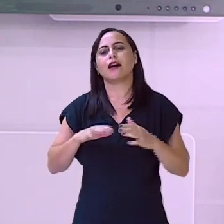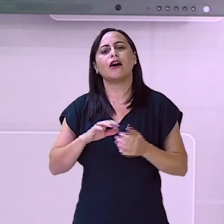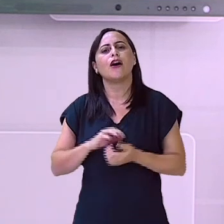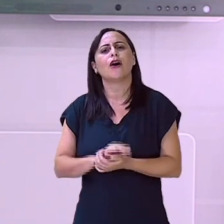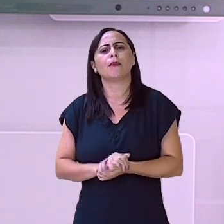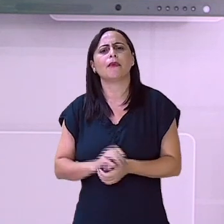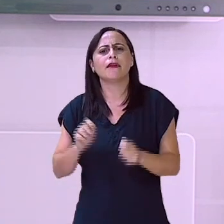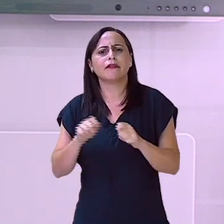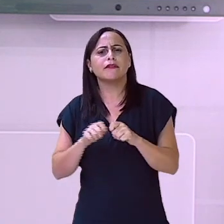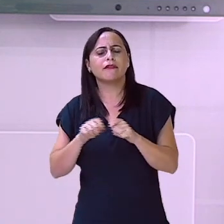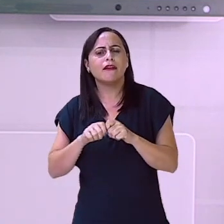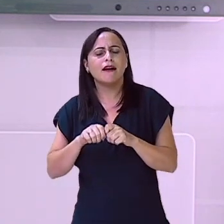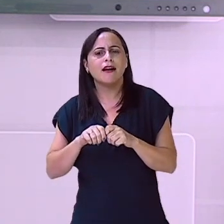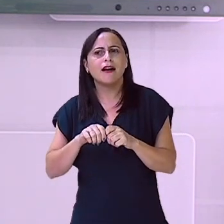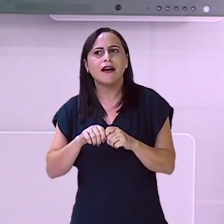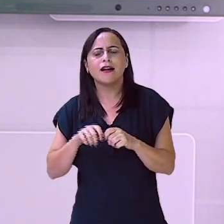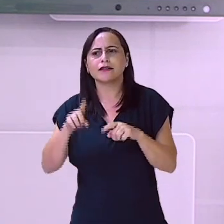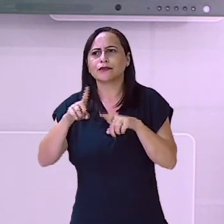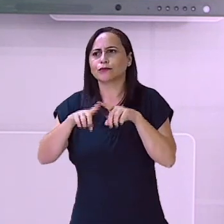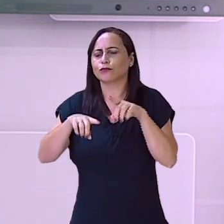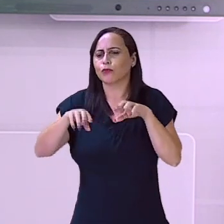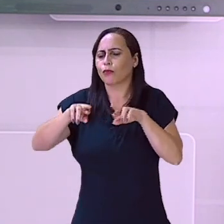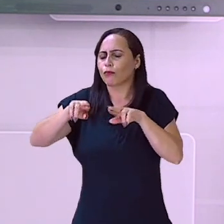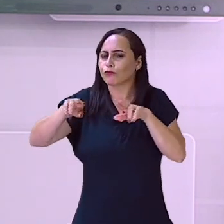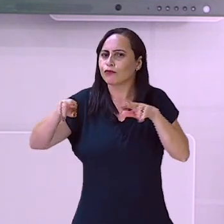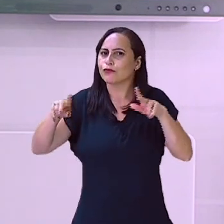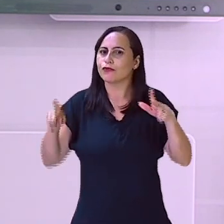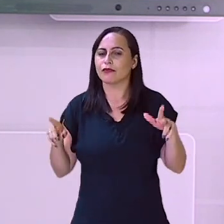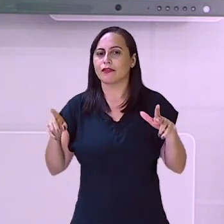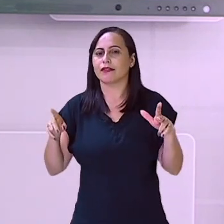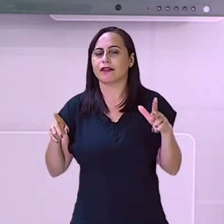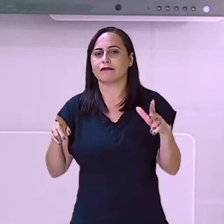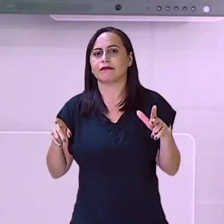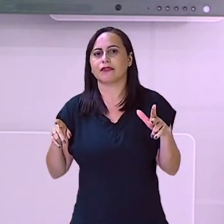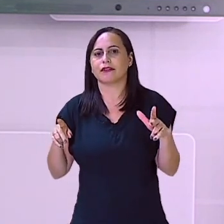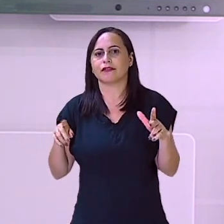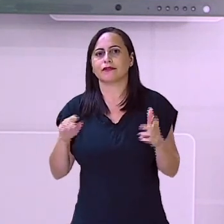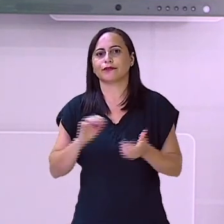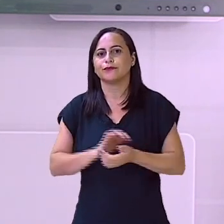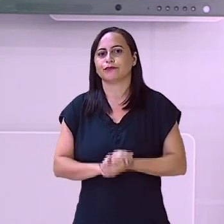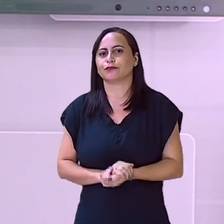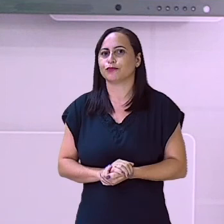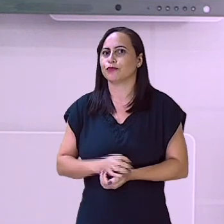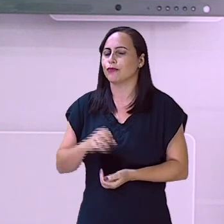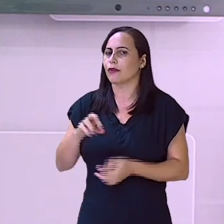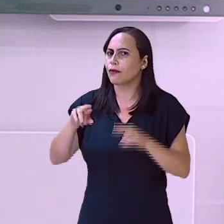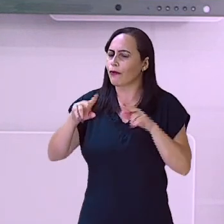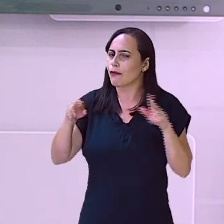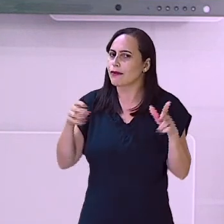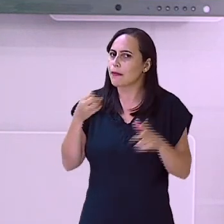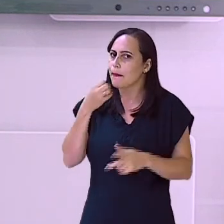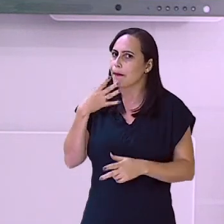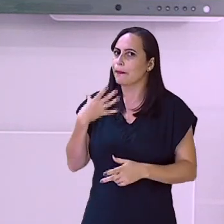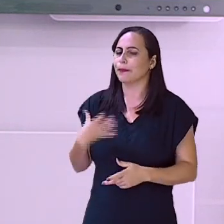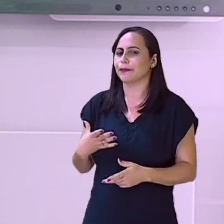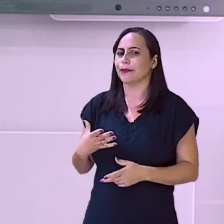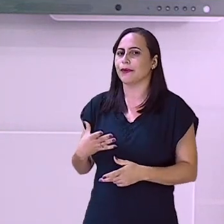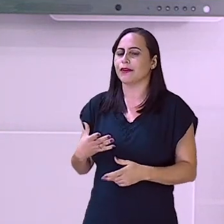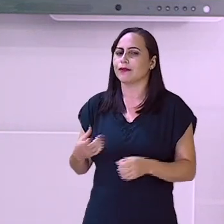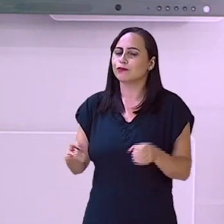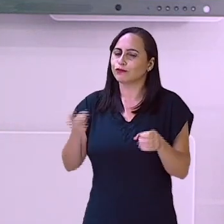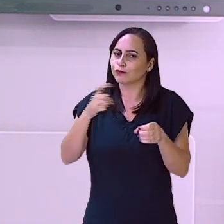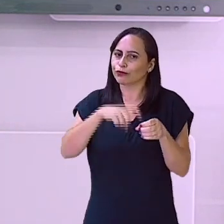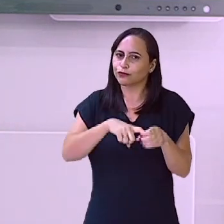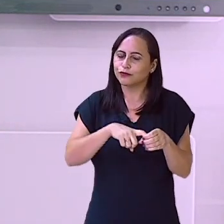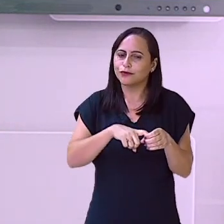que venham a distrair a sua mente, tá? Para coisas do bem. E assim você